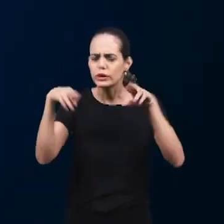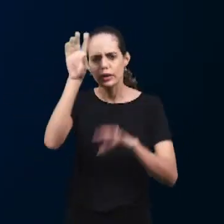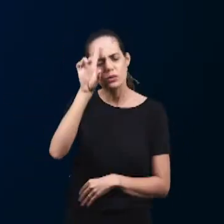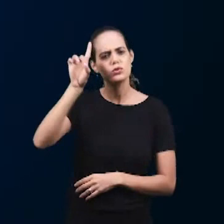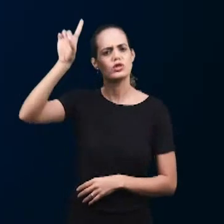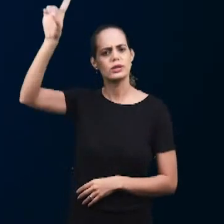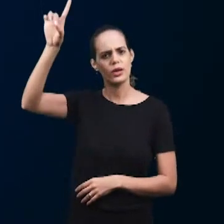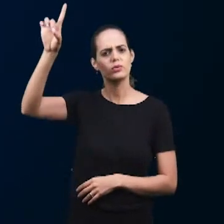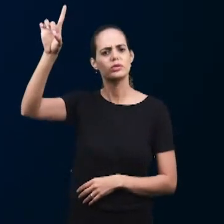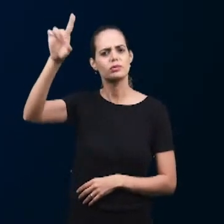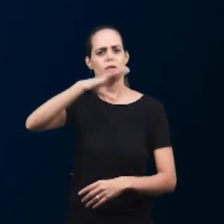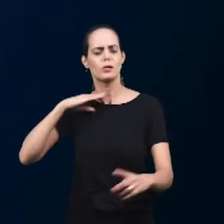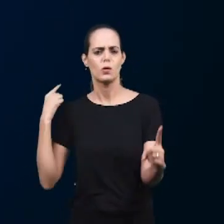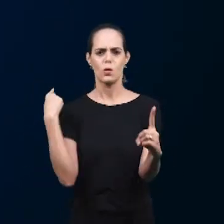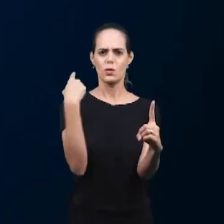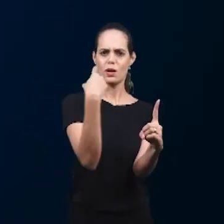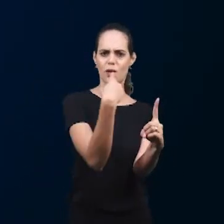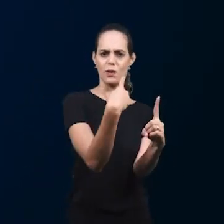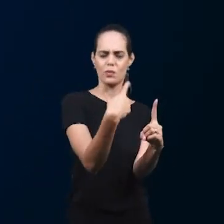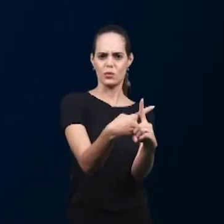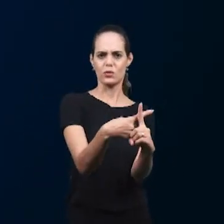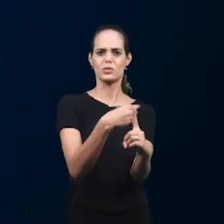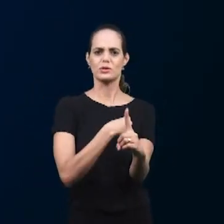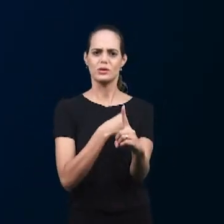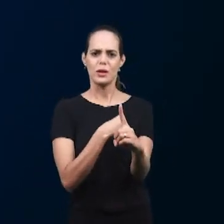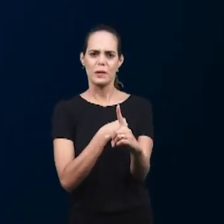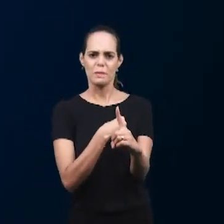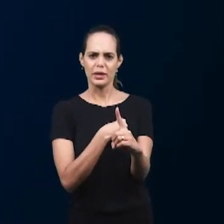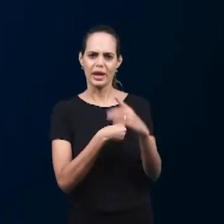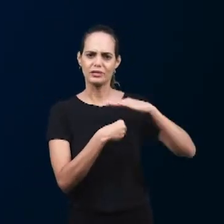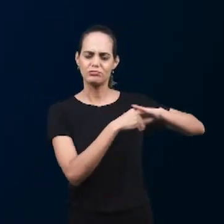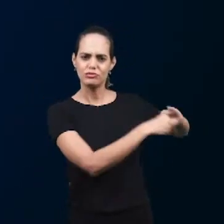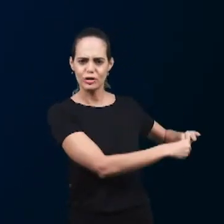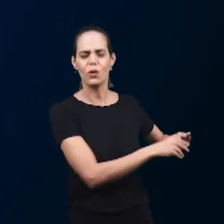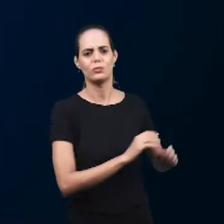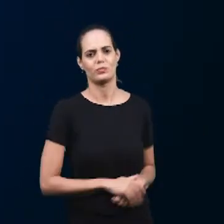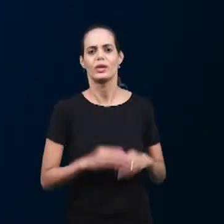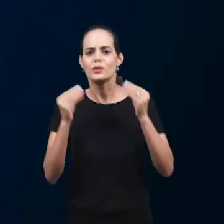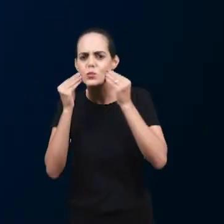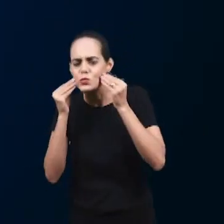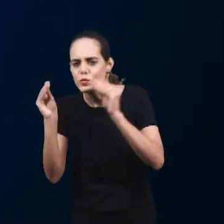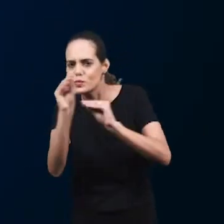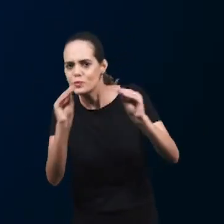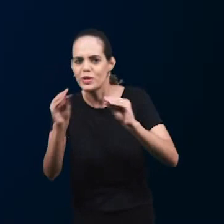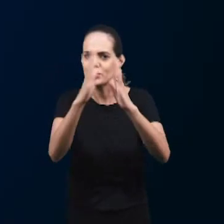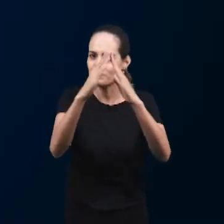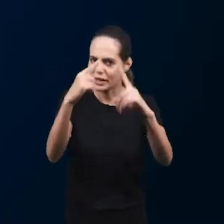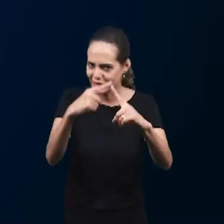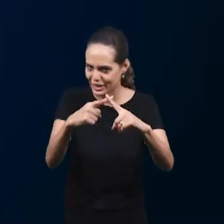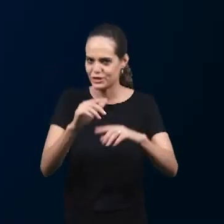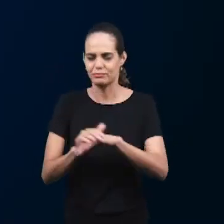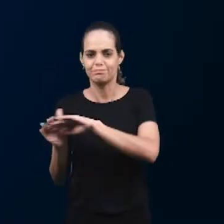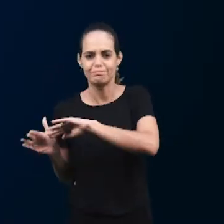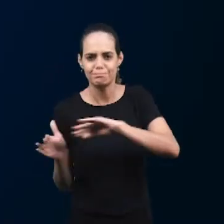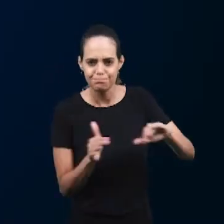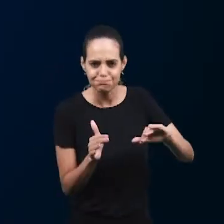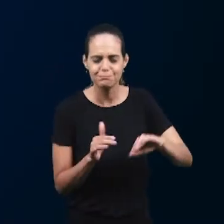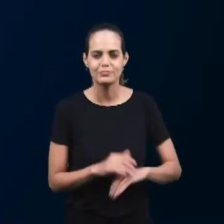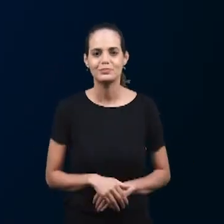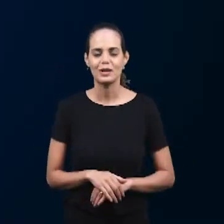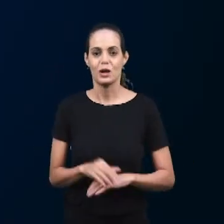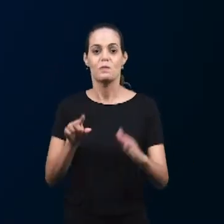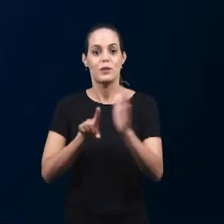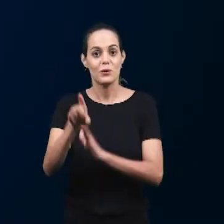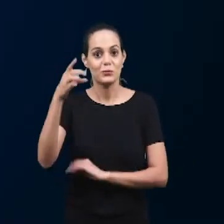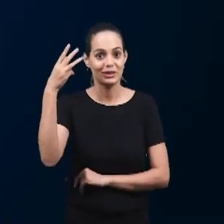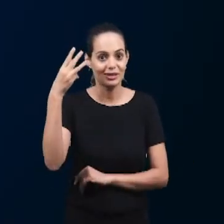é o Cordeiro de Deus que tira o pecado do mundo, a paz do Senhor, e eu dou beijo para todo mundo da igreja. Pergunta número 3.